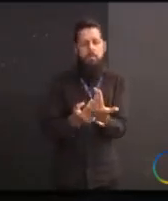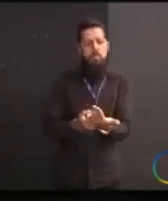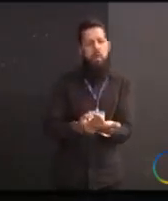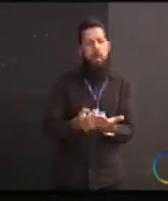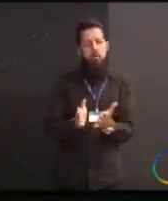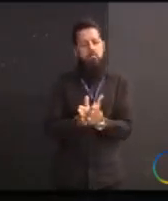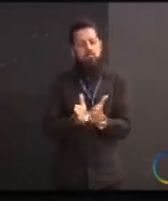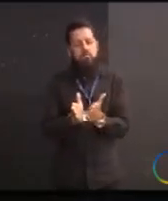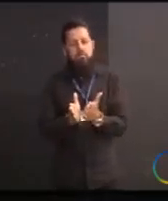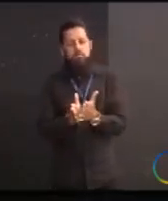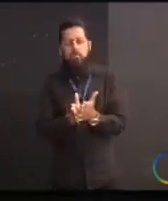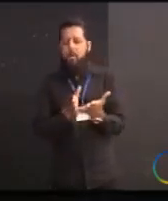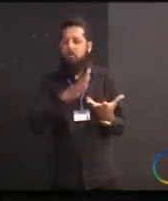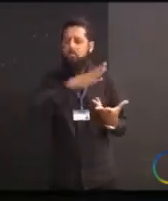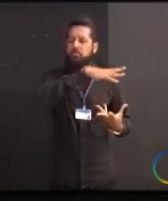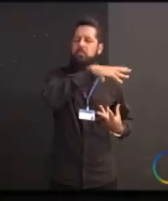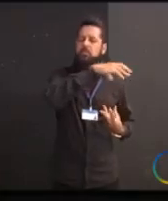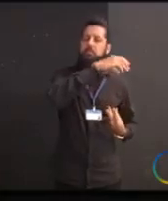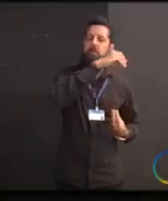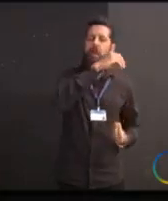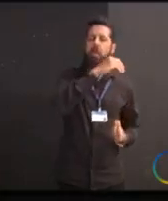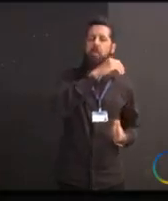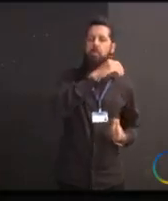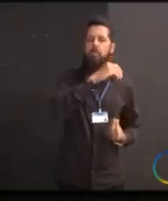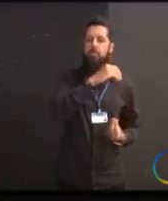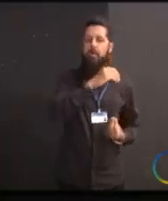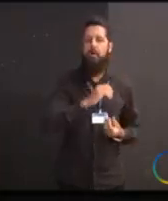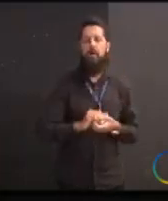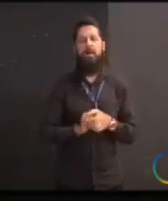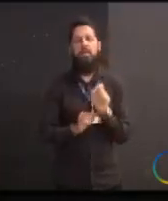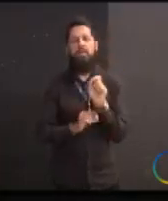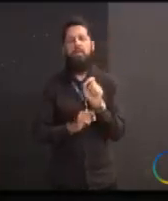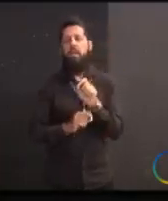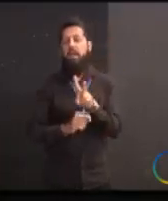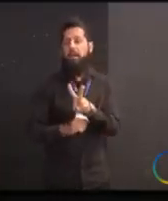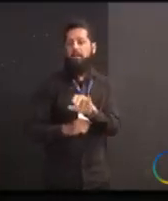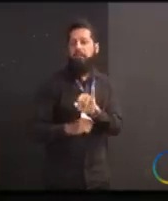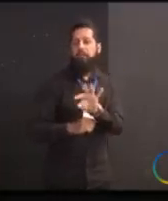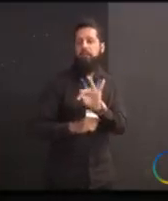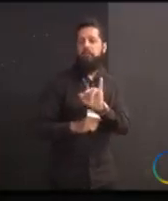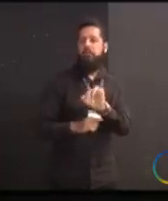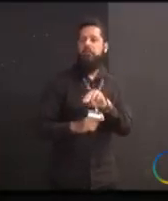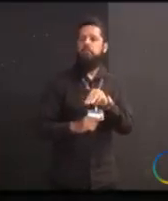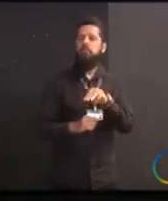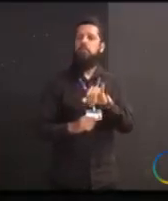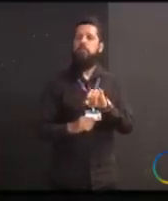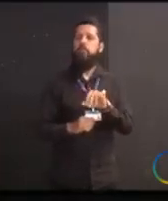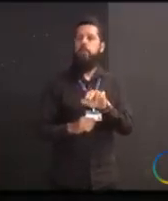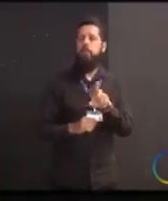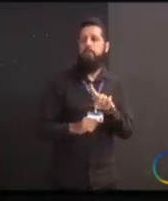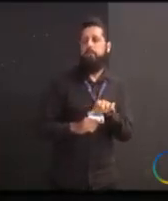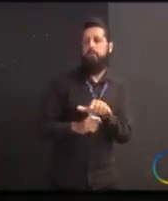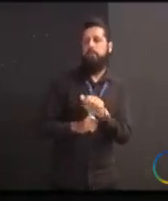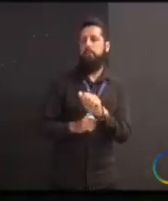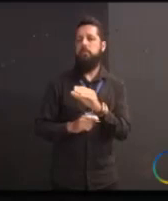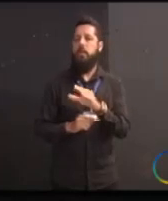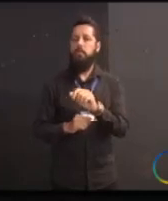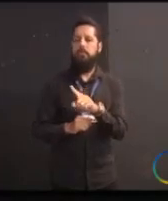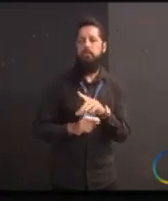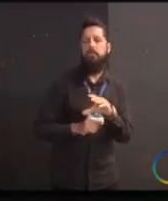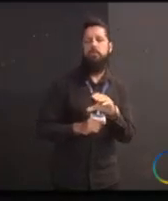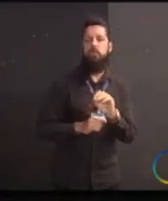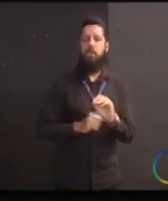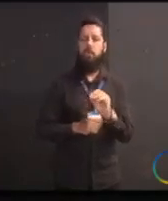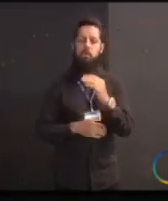alheia. É a vitimização. Chico Xavier não fez nada disso.